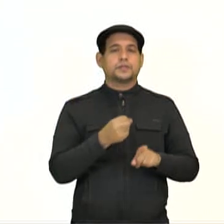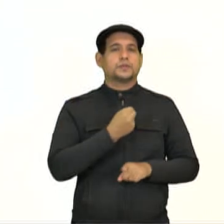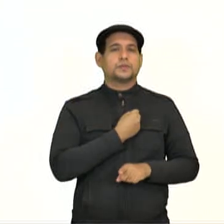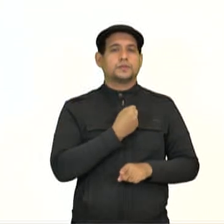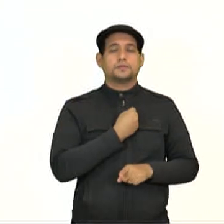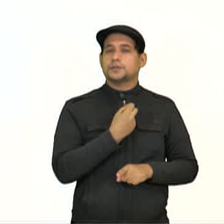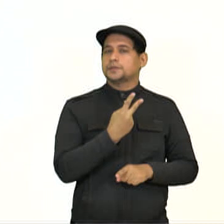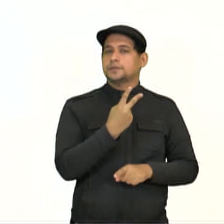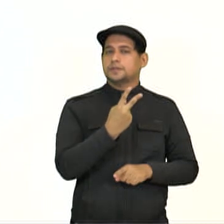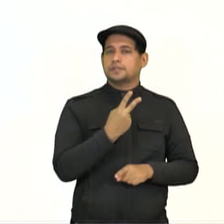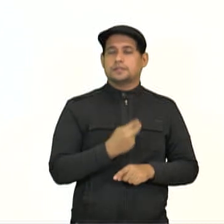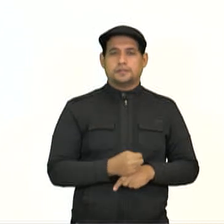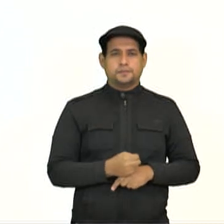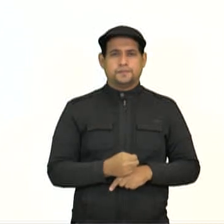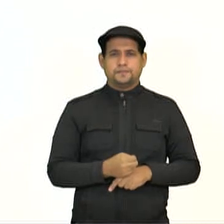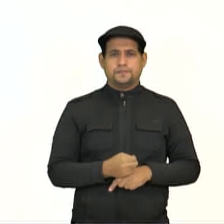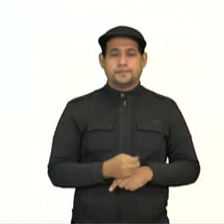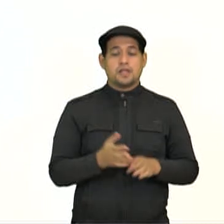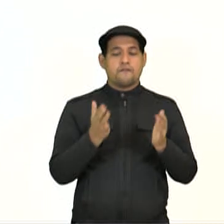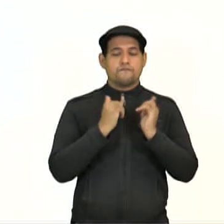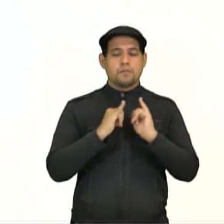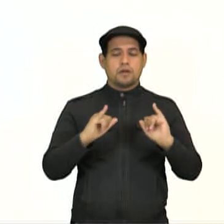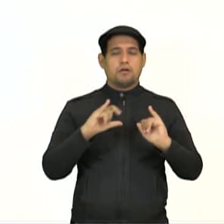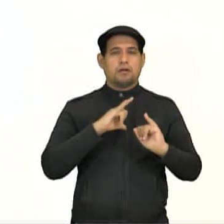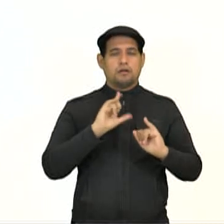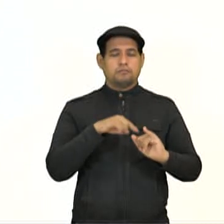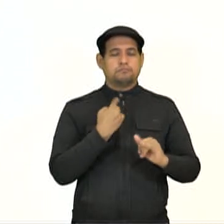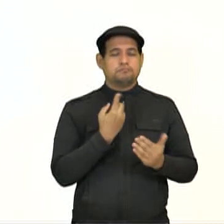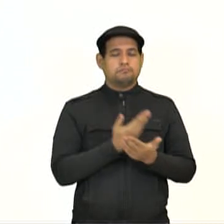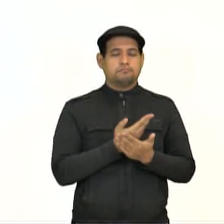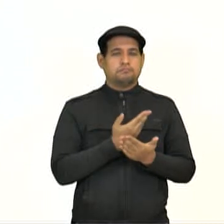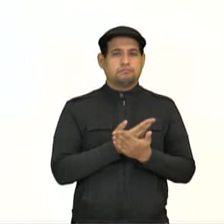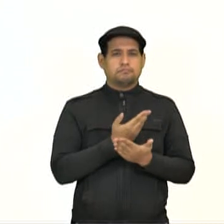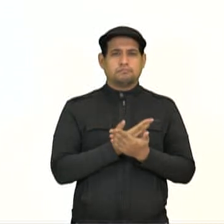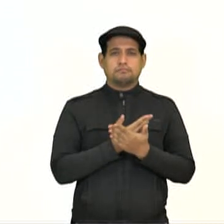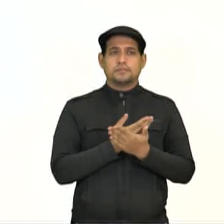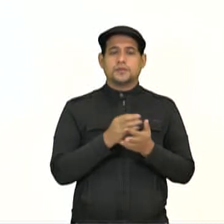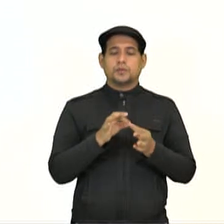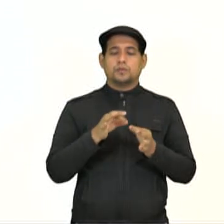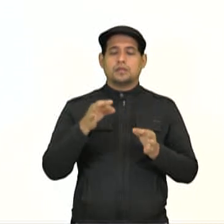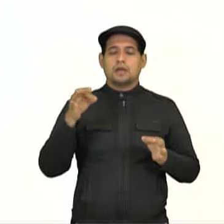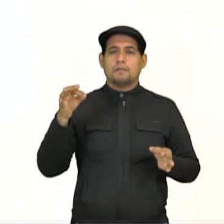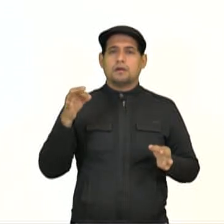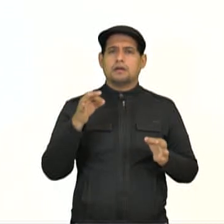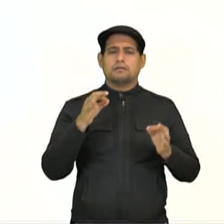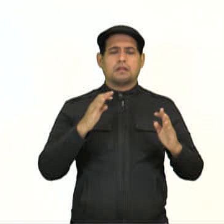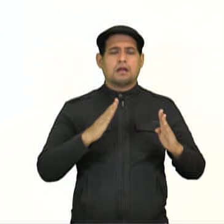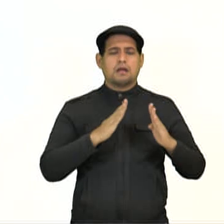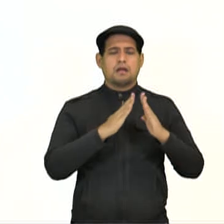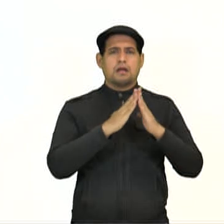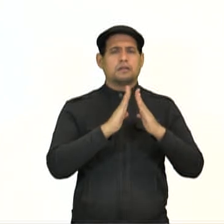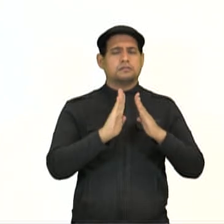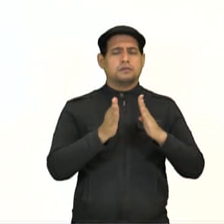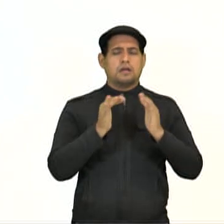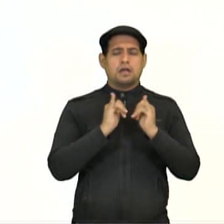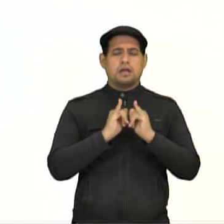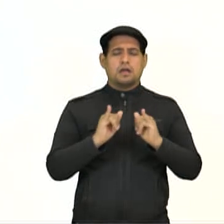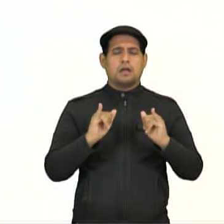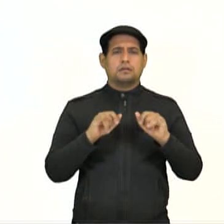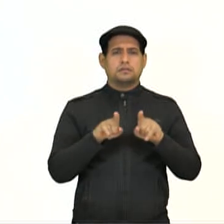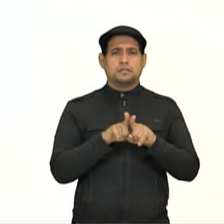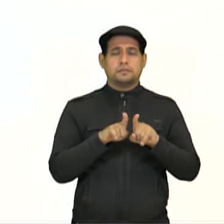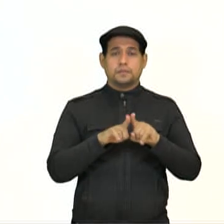númerozinho 2. No anúncio que acabamos de estudar, o tamanho do imóvel anunciado.